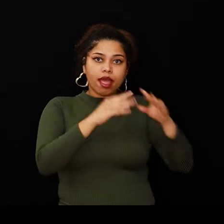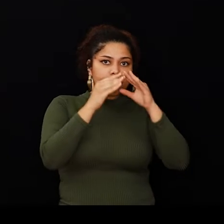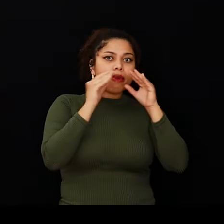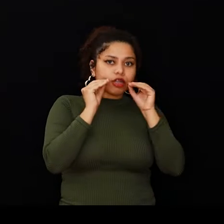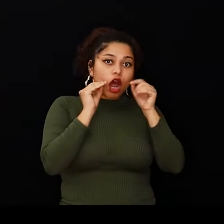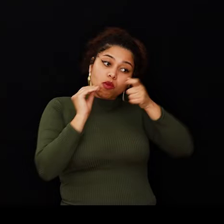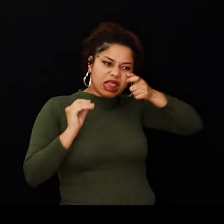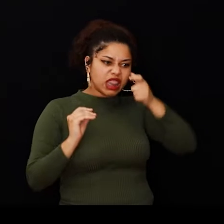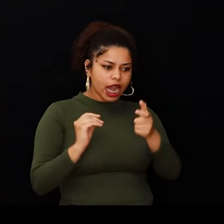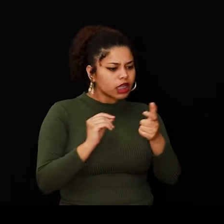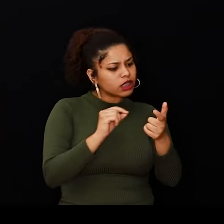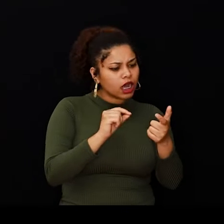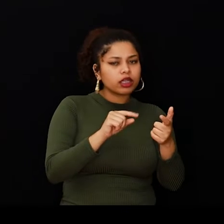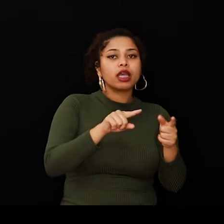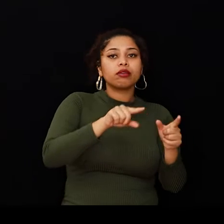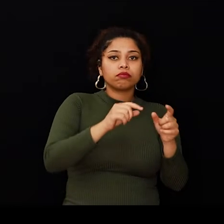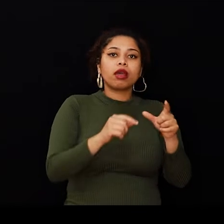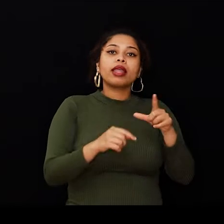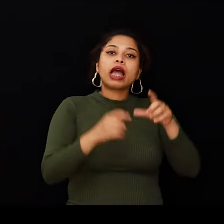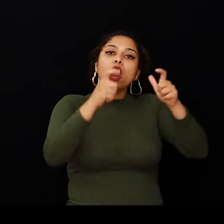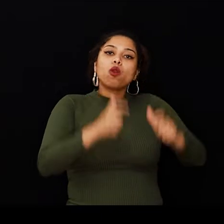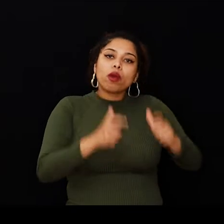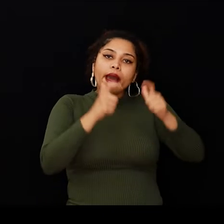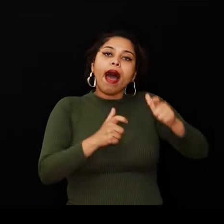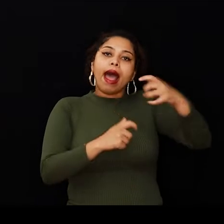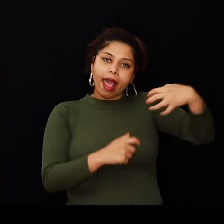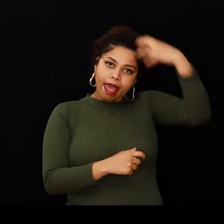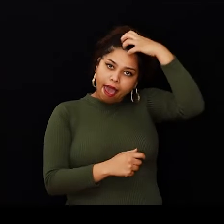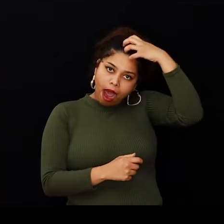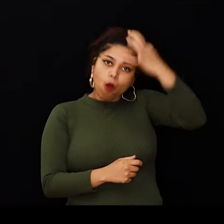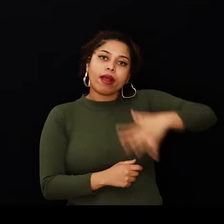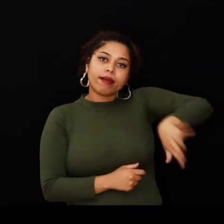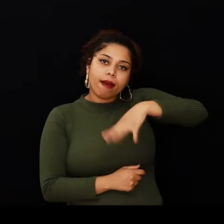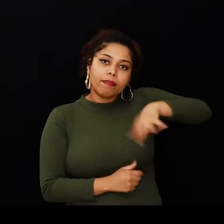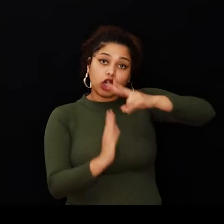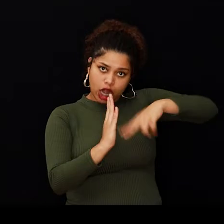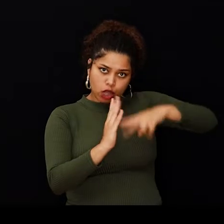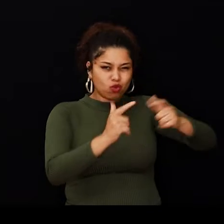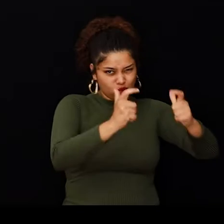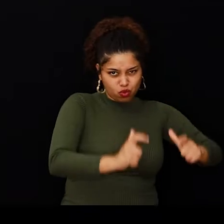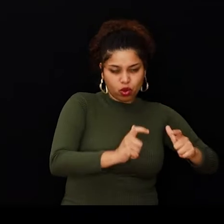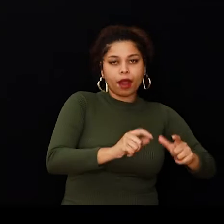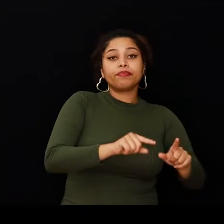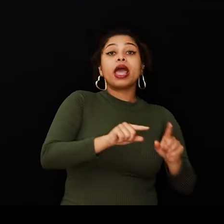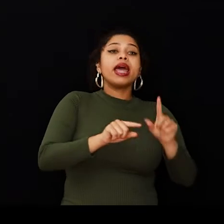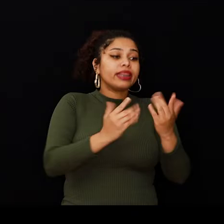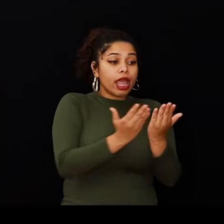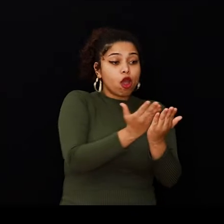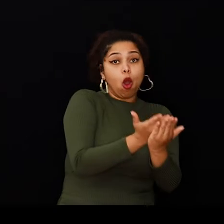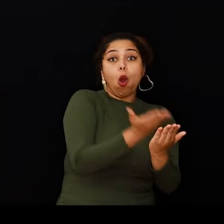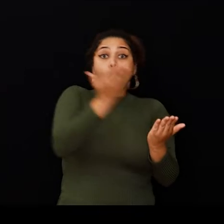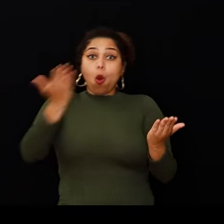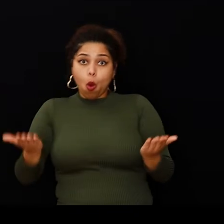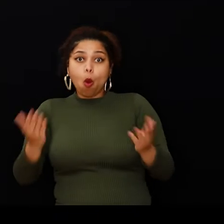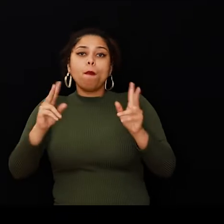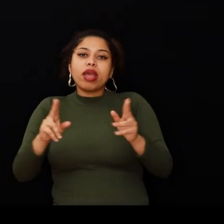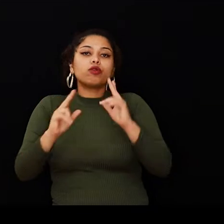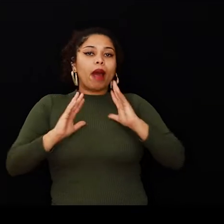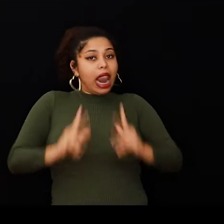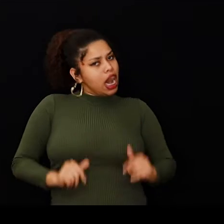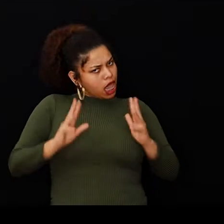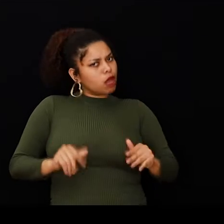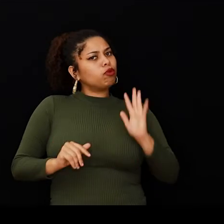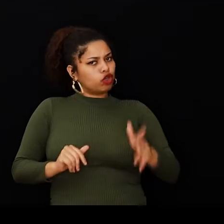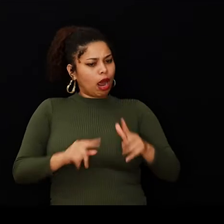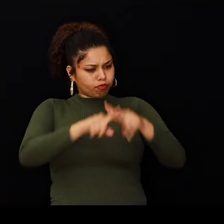E esse manuscrito encontra-se no Real Gabinete Português de Leitura, e tem uma cópia desse mesmo manuscrito passada a limpo